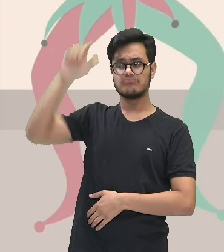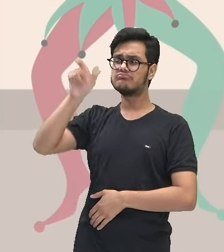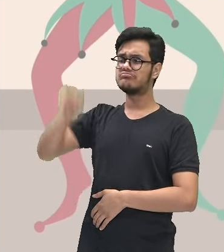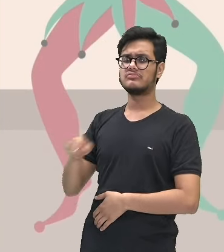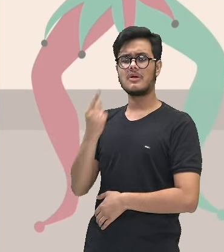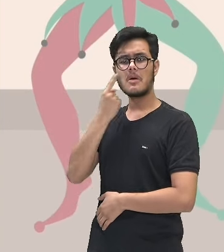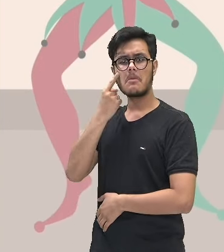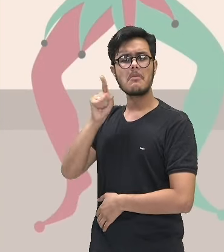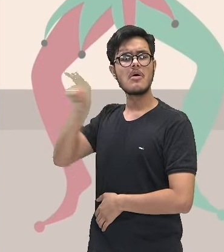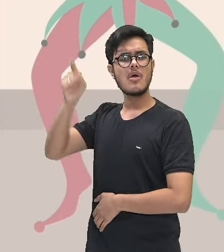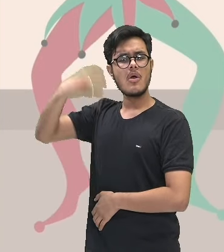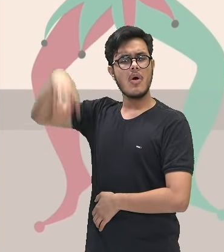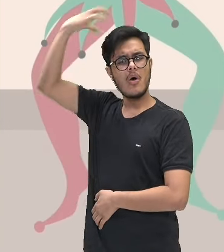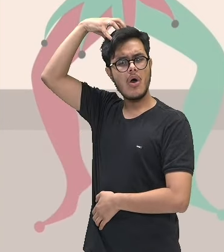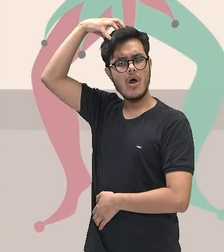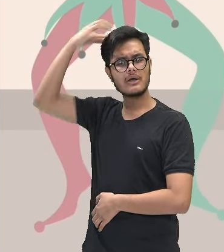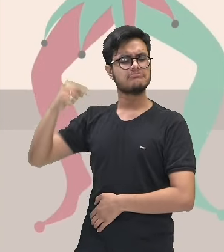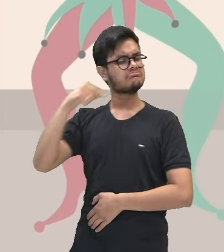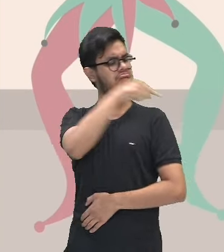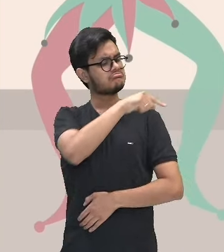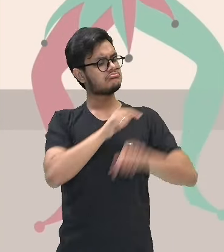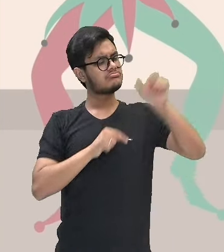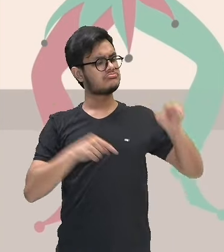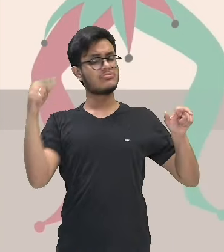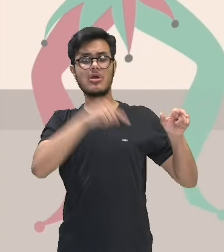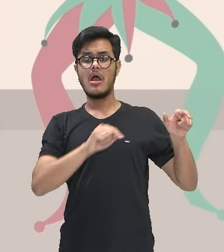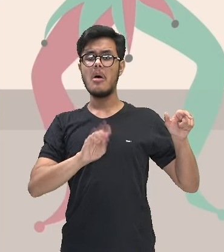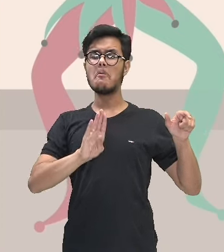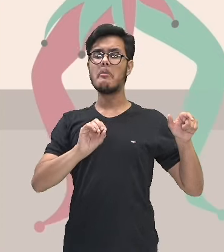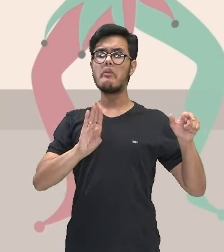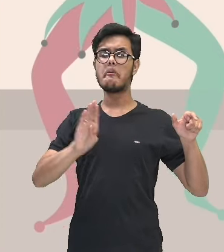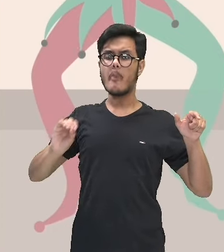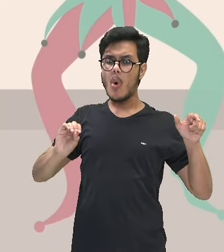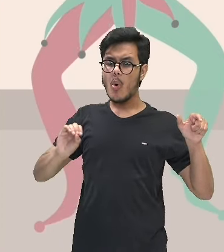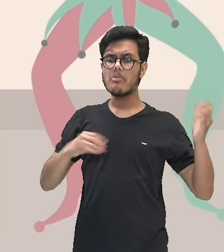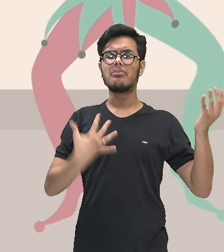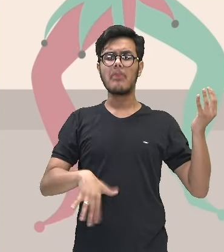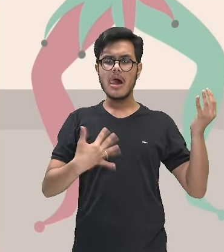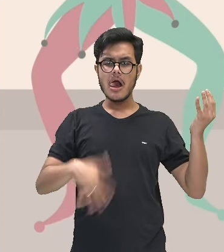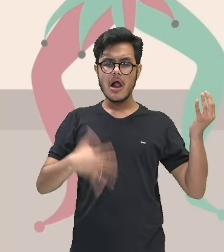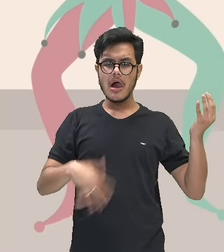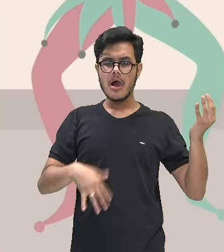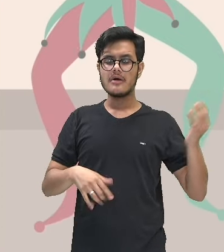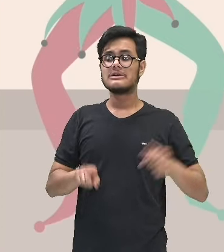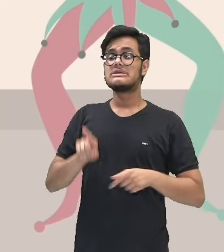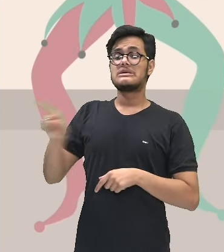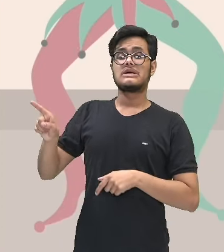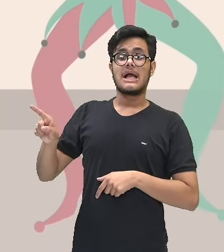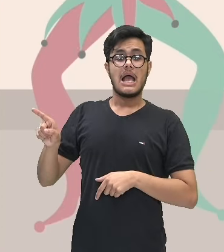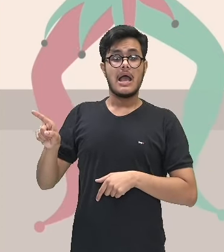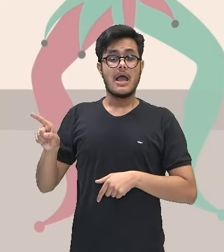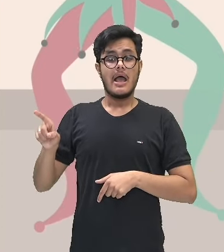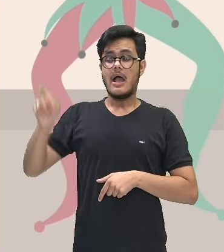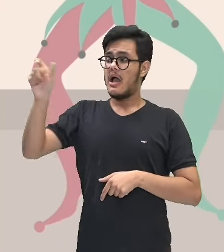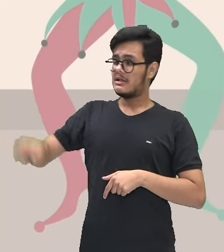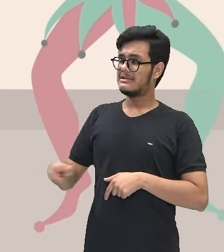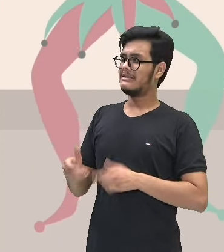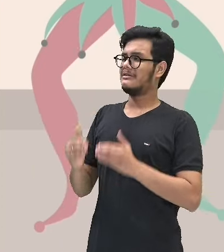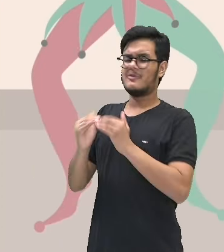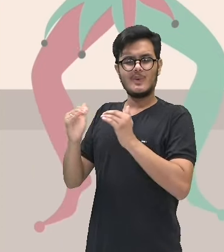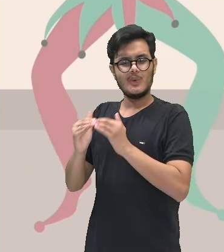aqui que eu tenho os súditos do monarca, né? Até o bobo da corte está aí, né, ao lado do monarca para agradá-lo, né,